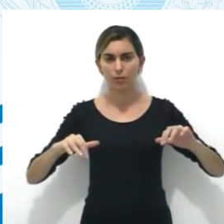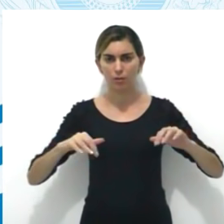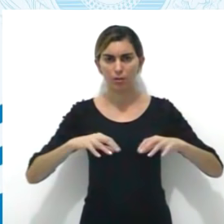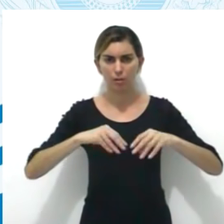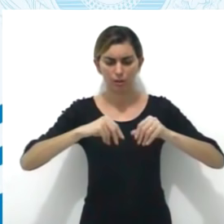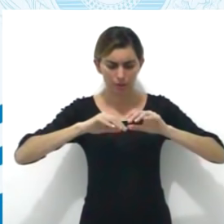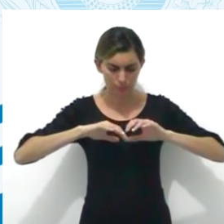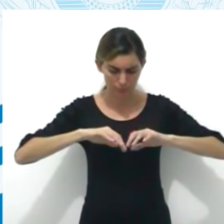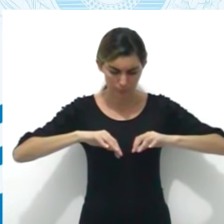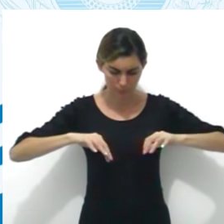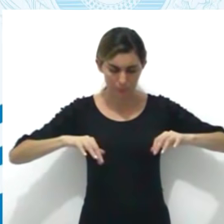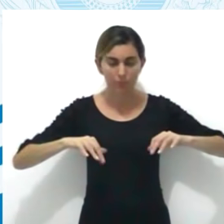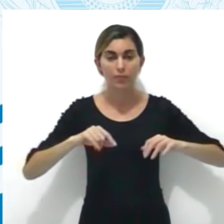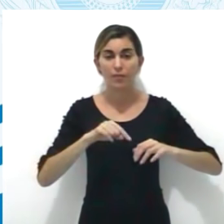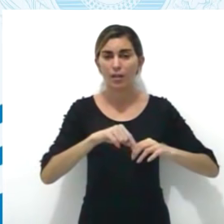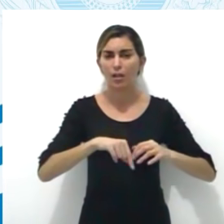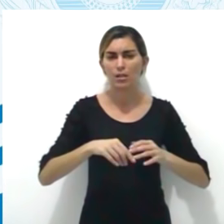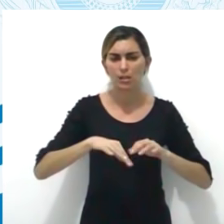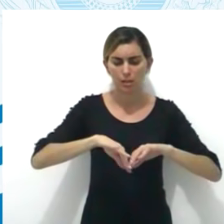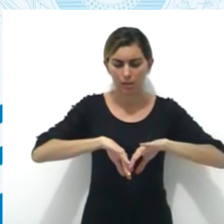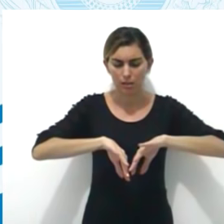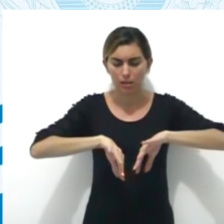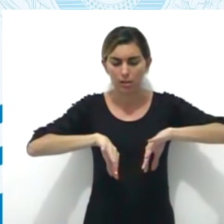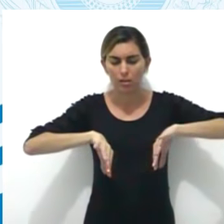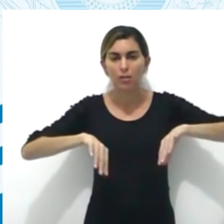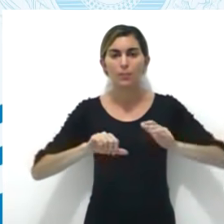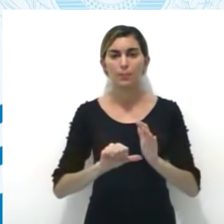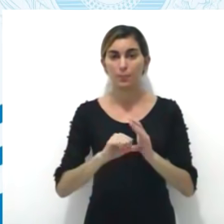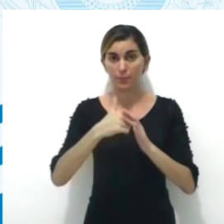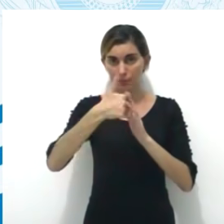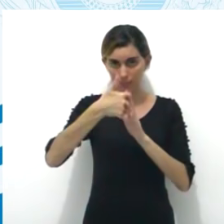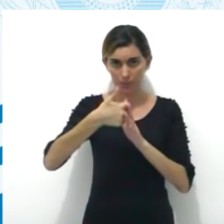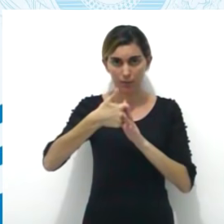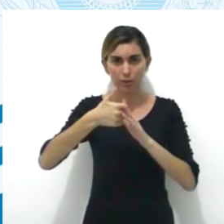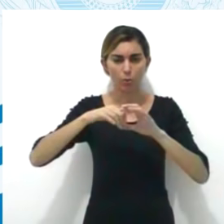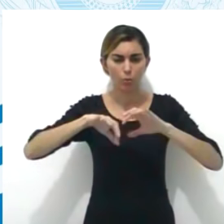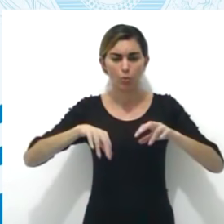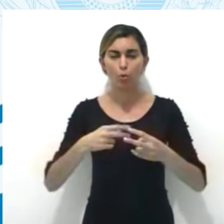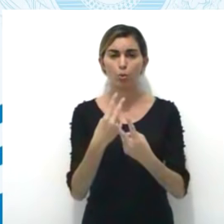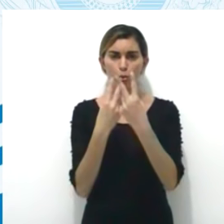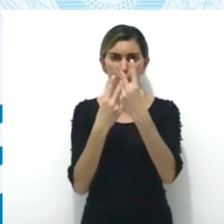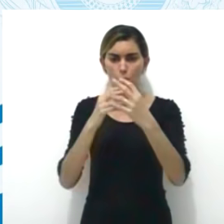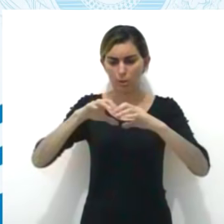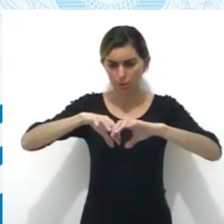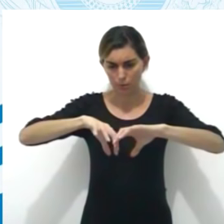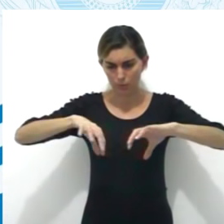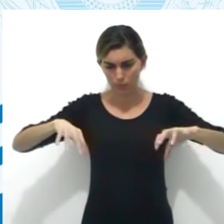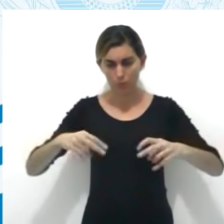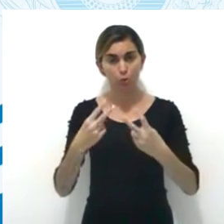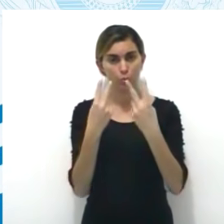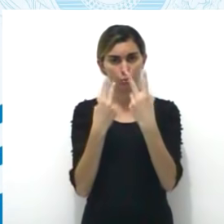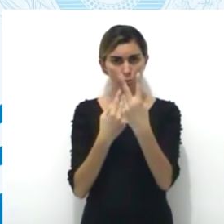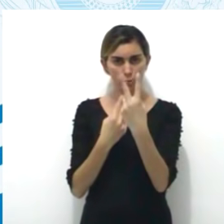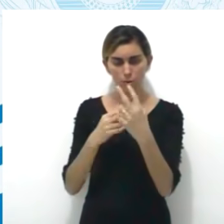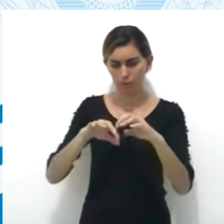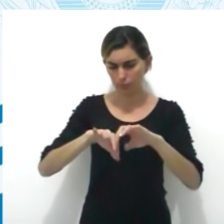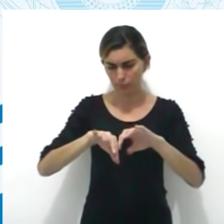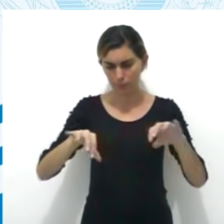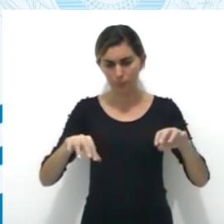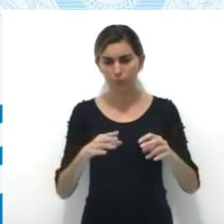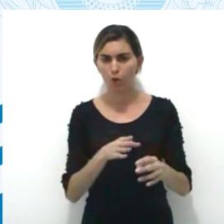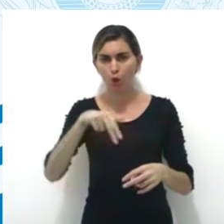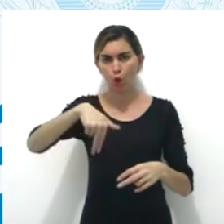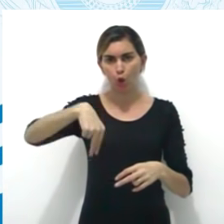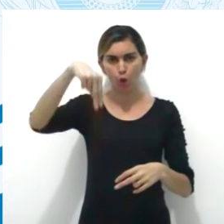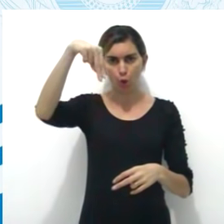esse supercontinente teria se separado primeiro com duas grandes partes.